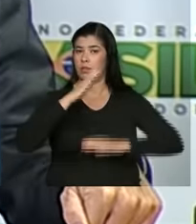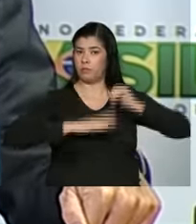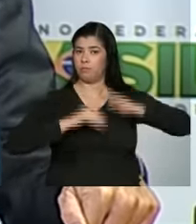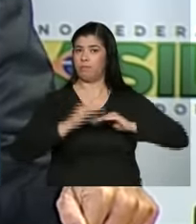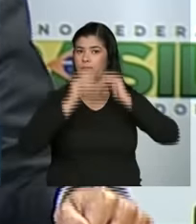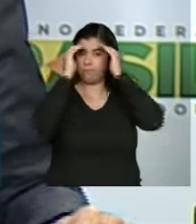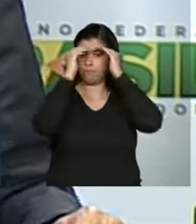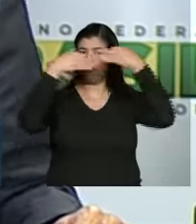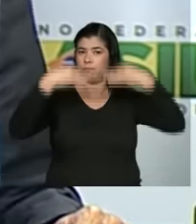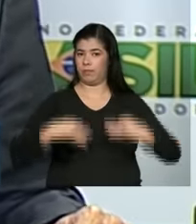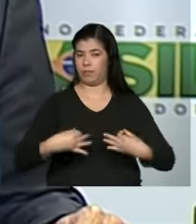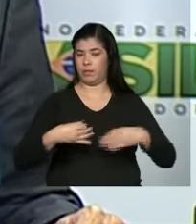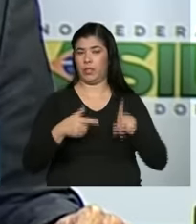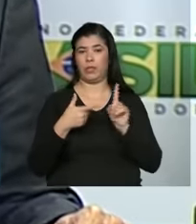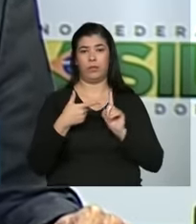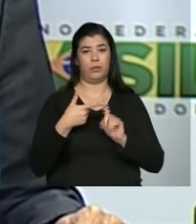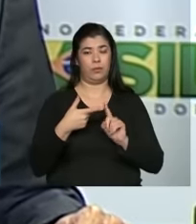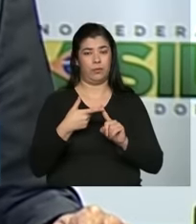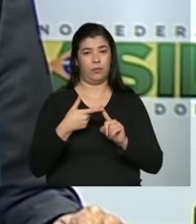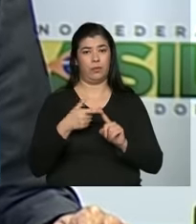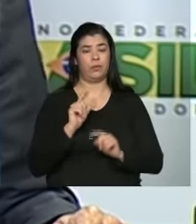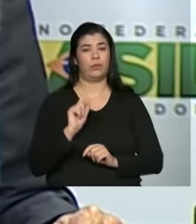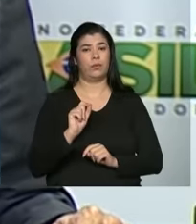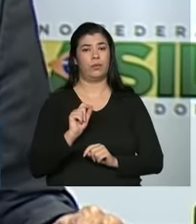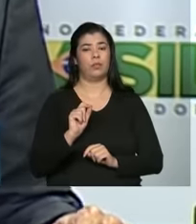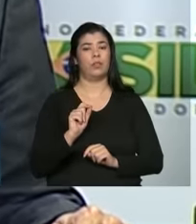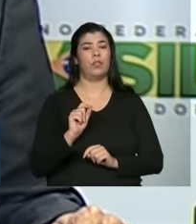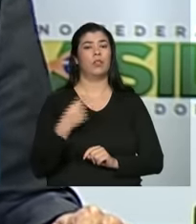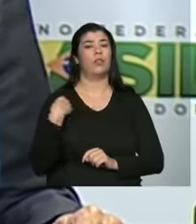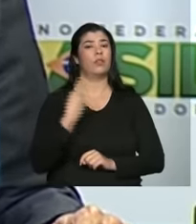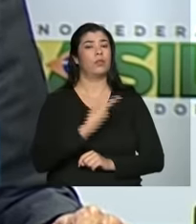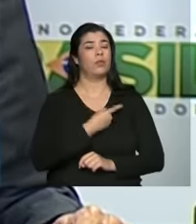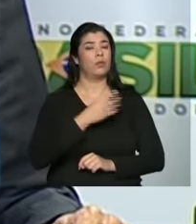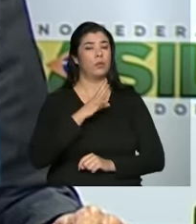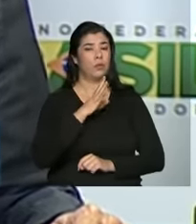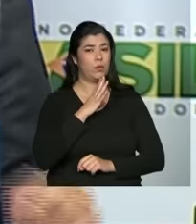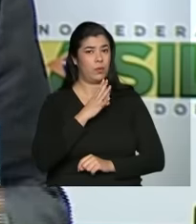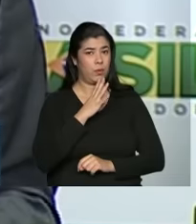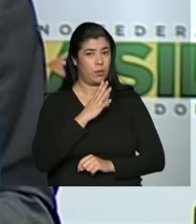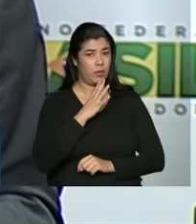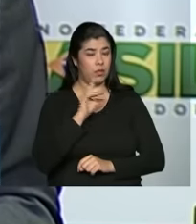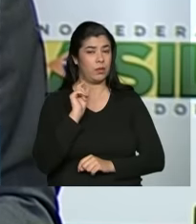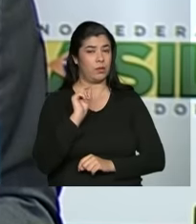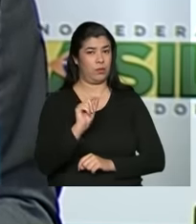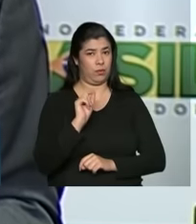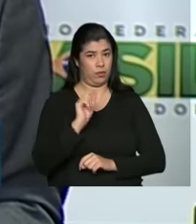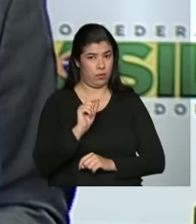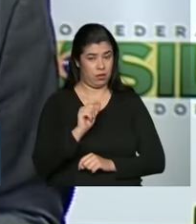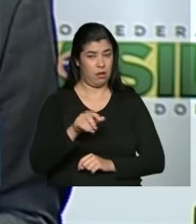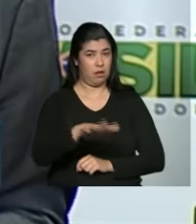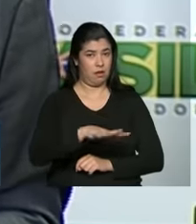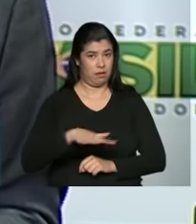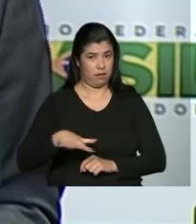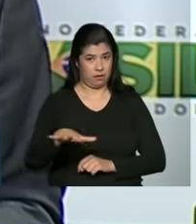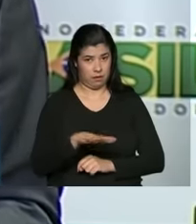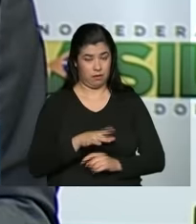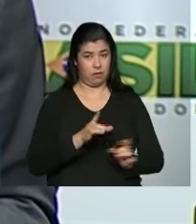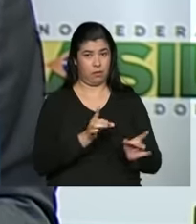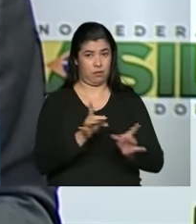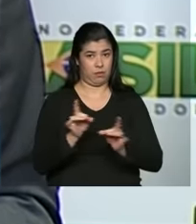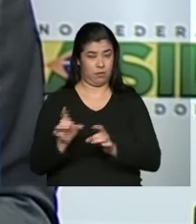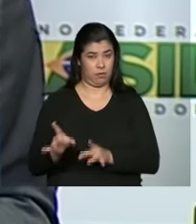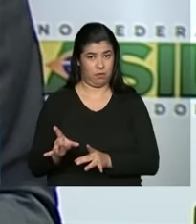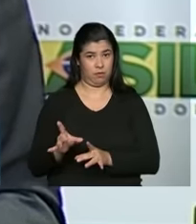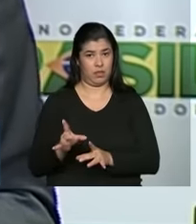cumprimento e em segundo lugar nós reconhecemos que este é o mercado que tem aquela